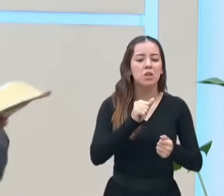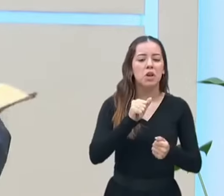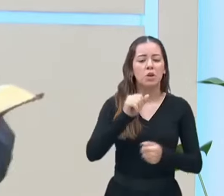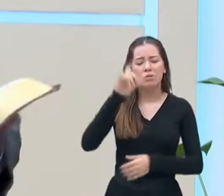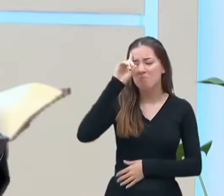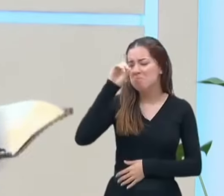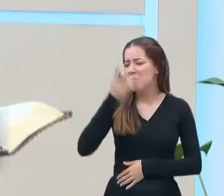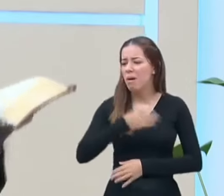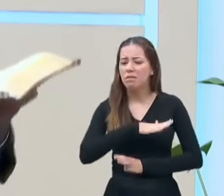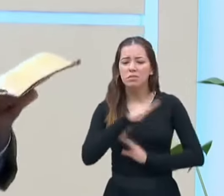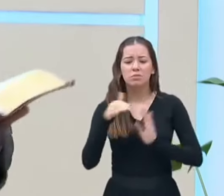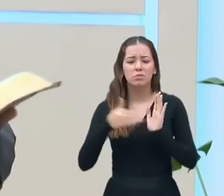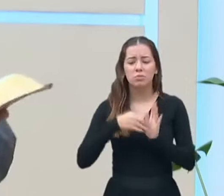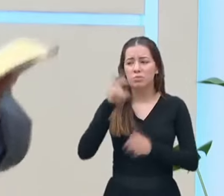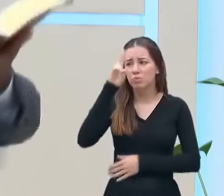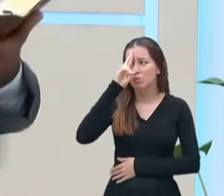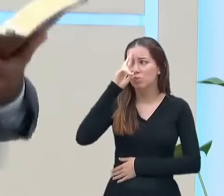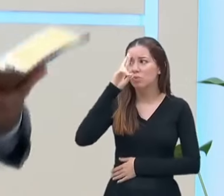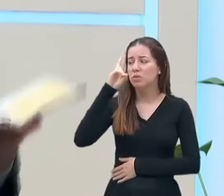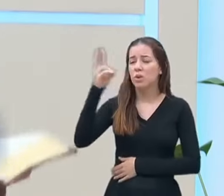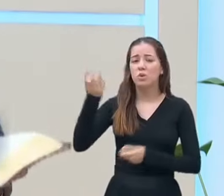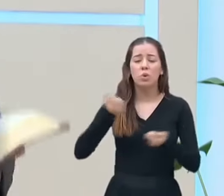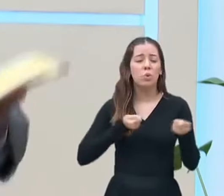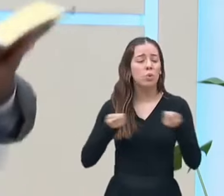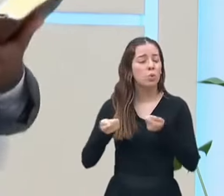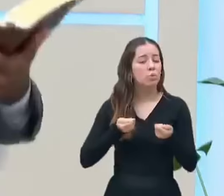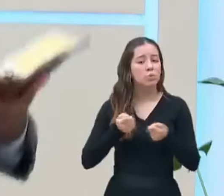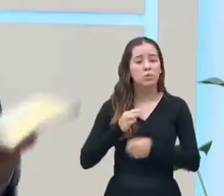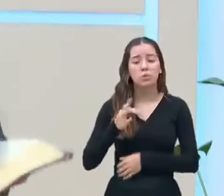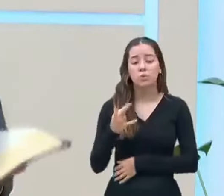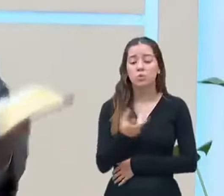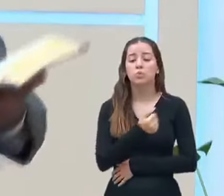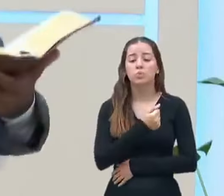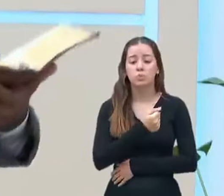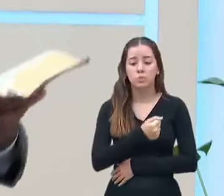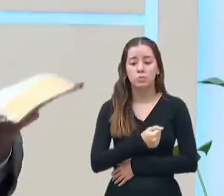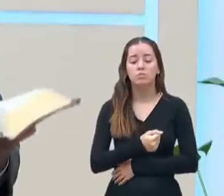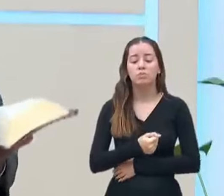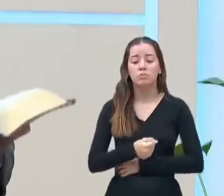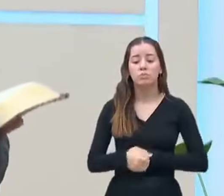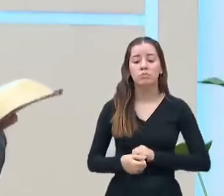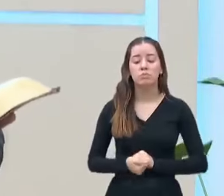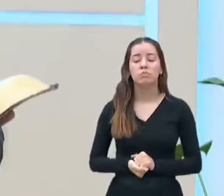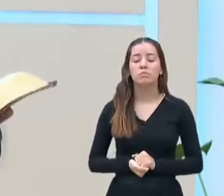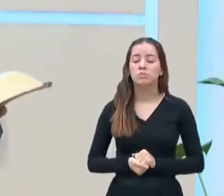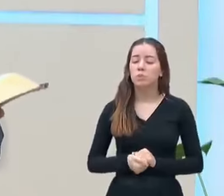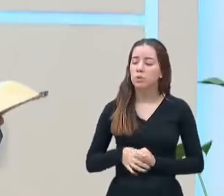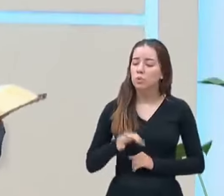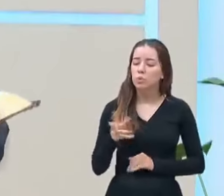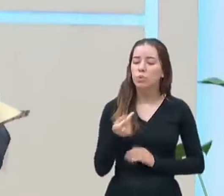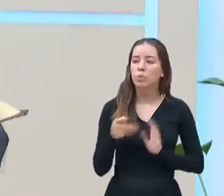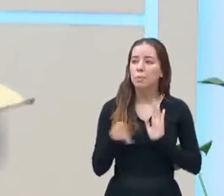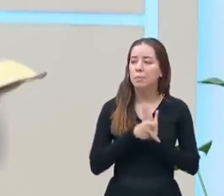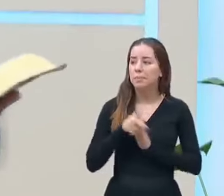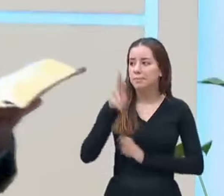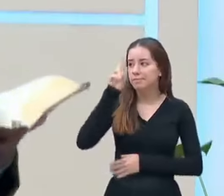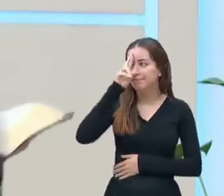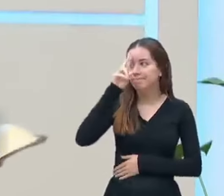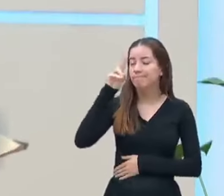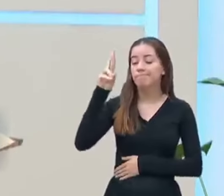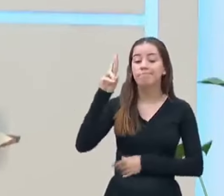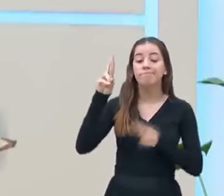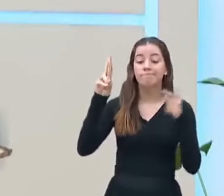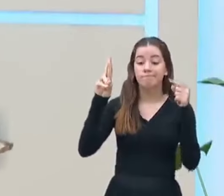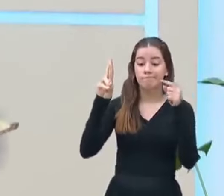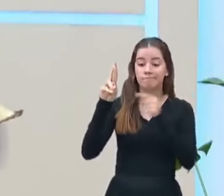é ele? Quem governa é ele? O cetro do governo do mundo está nas suas mãos. Ele é